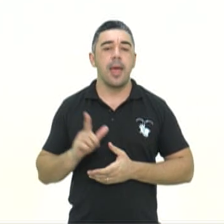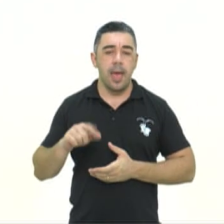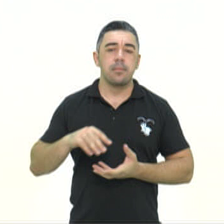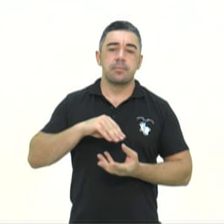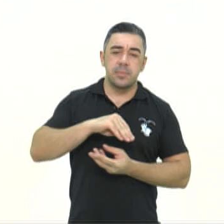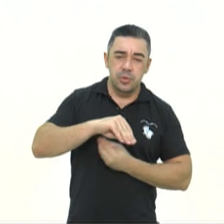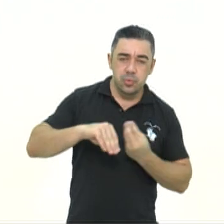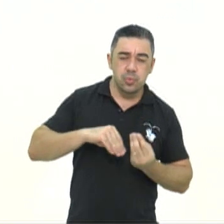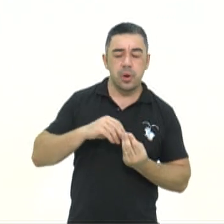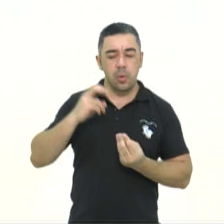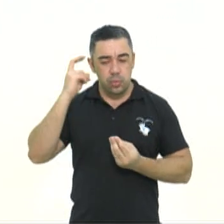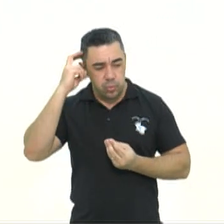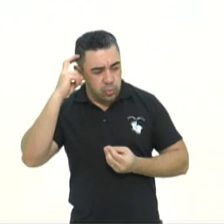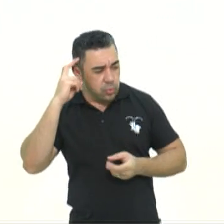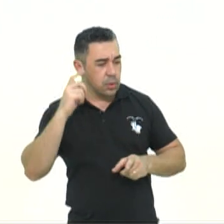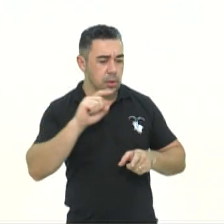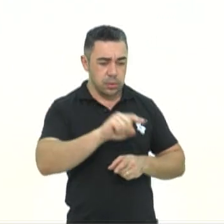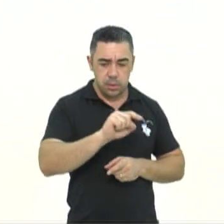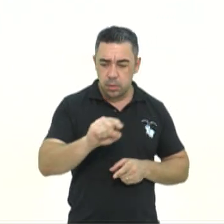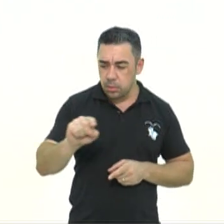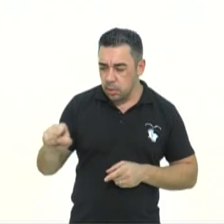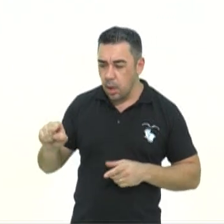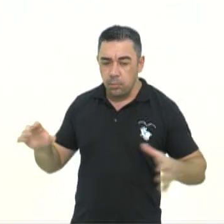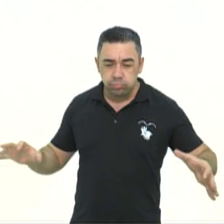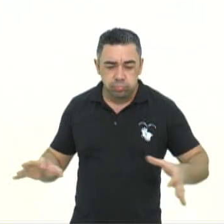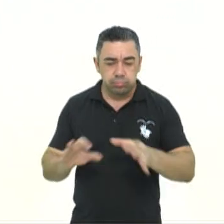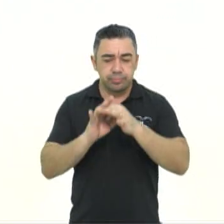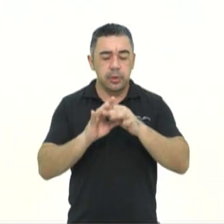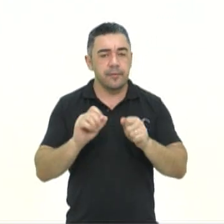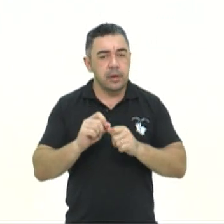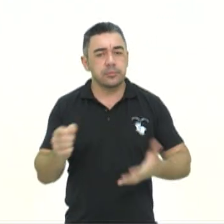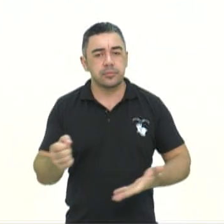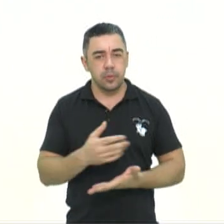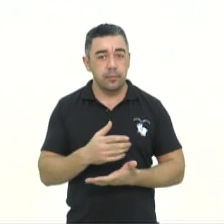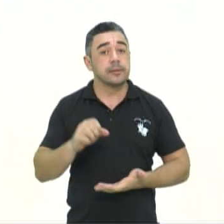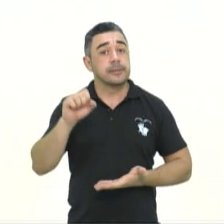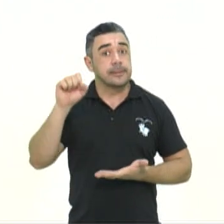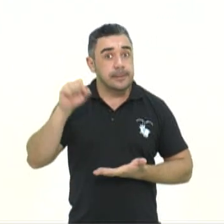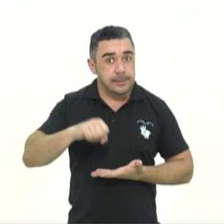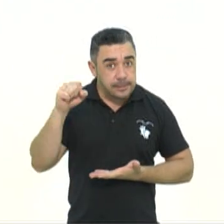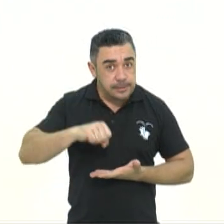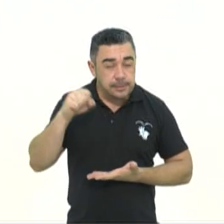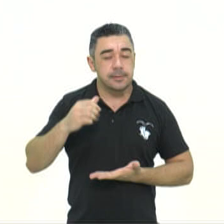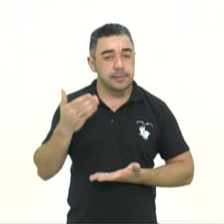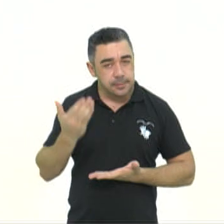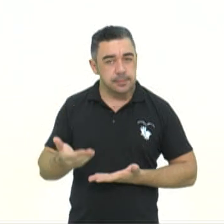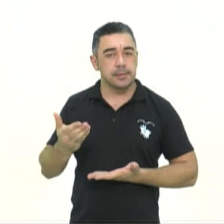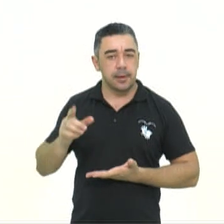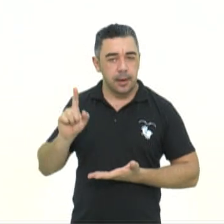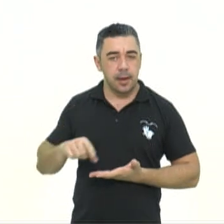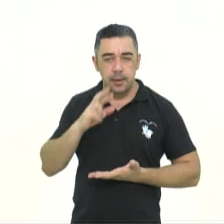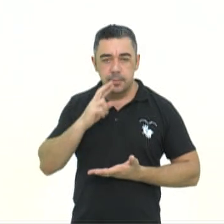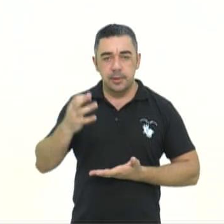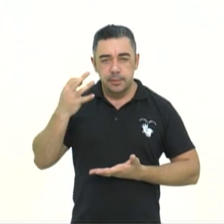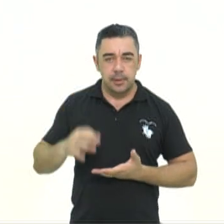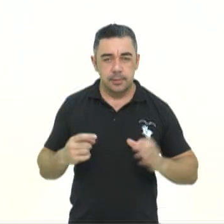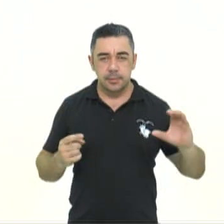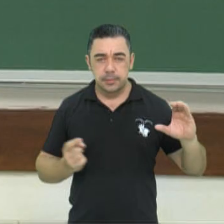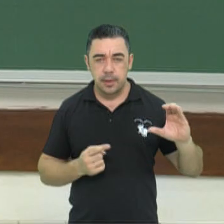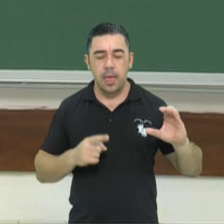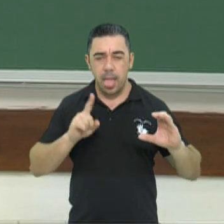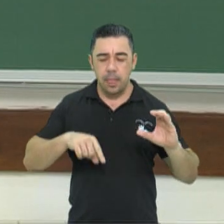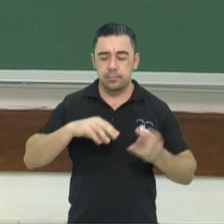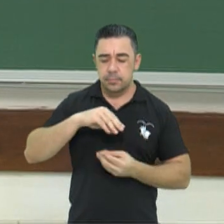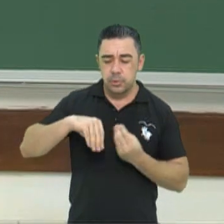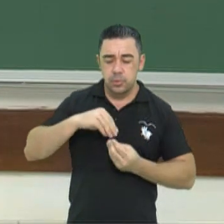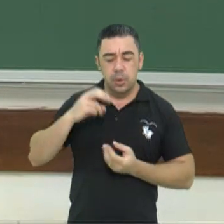de várias culturas, tendo como resultado algo novo. Sim, isso sim é a interculturalidade, né? É você